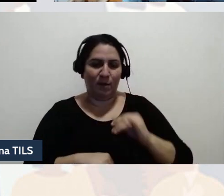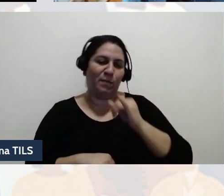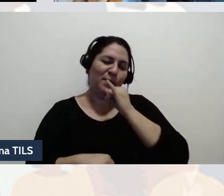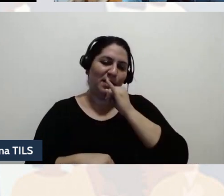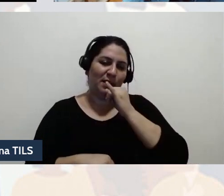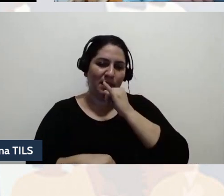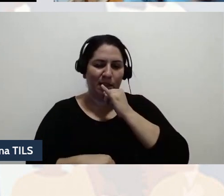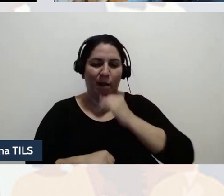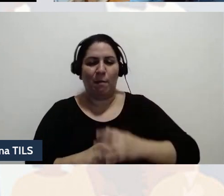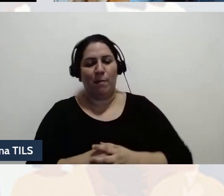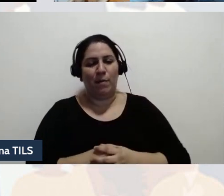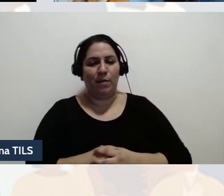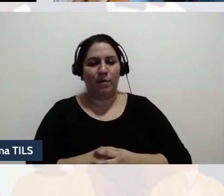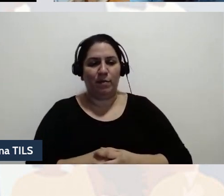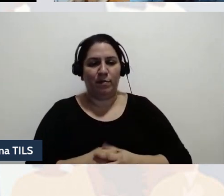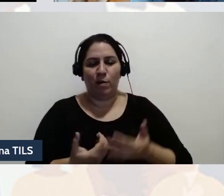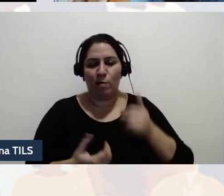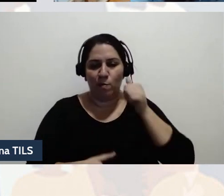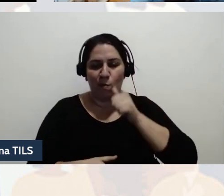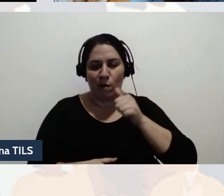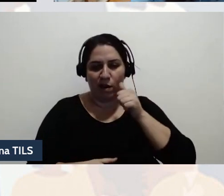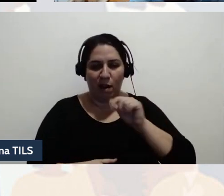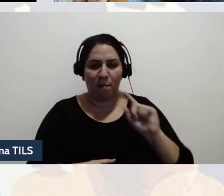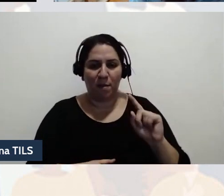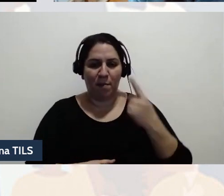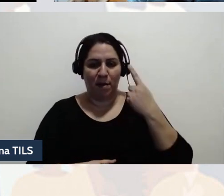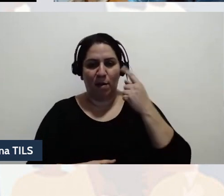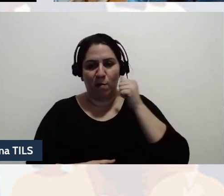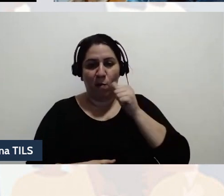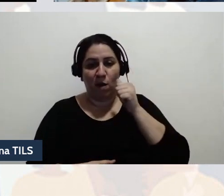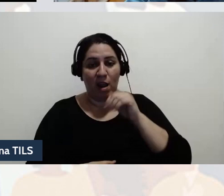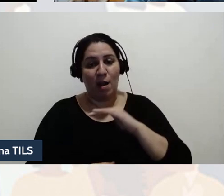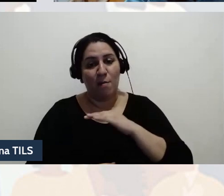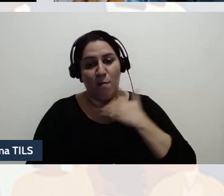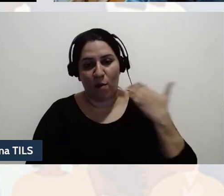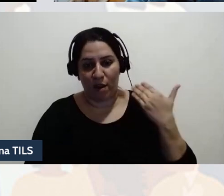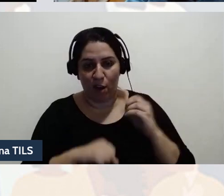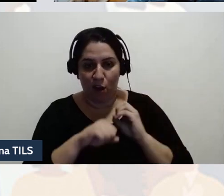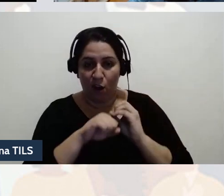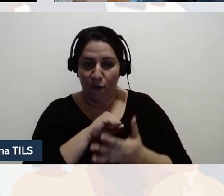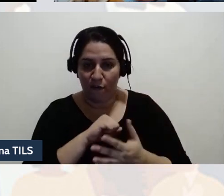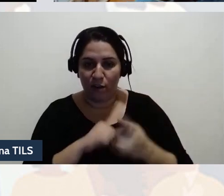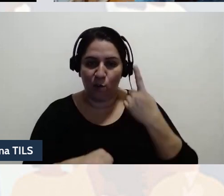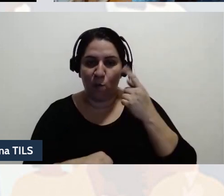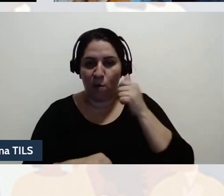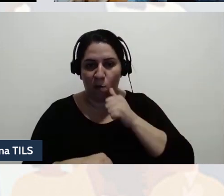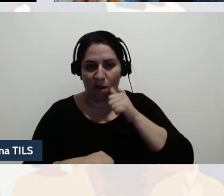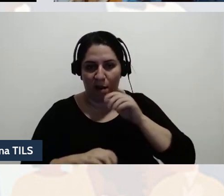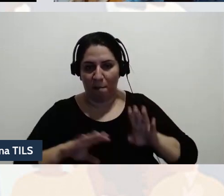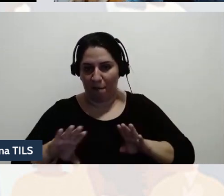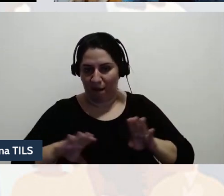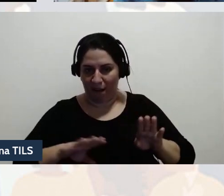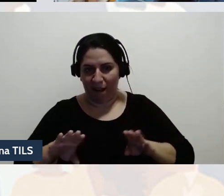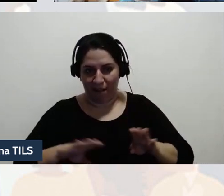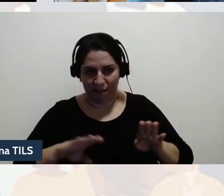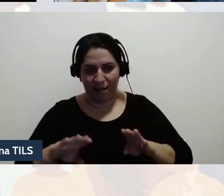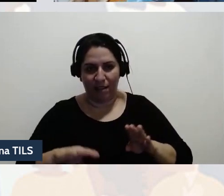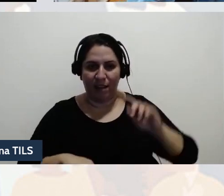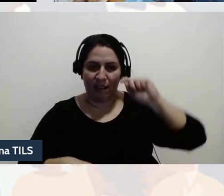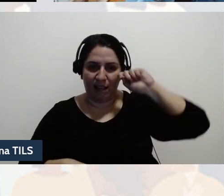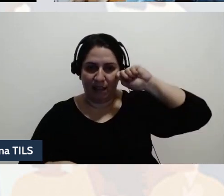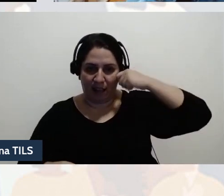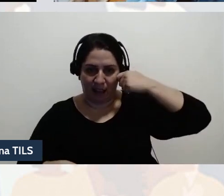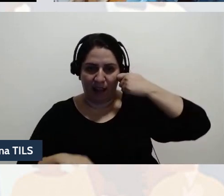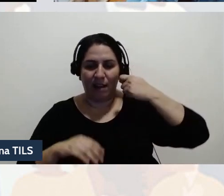exemplo, a primeira mulher a morrer no Brasil de Covid foi uma empregada doméstica negra, que